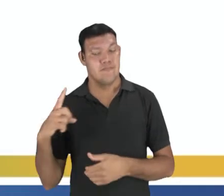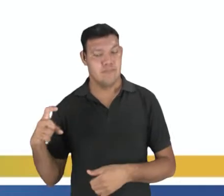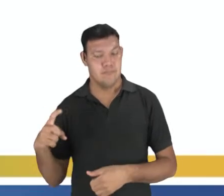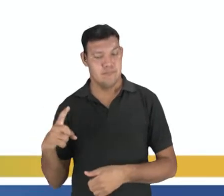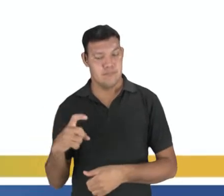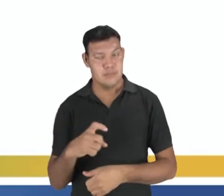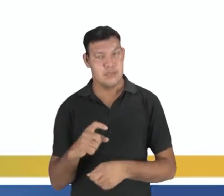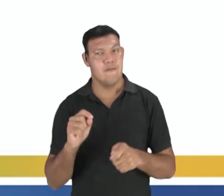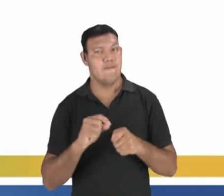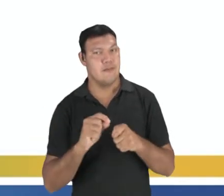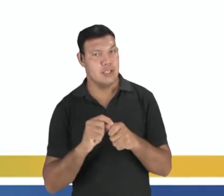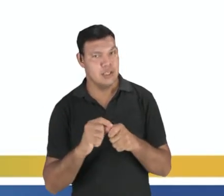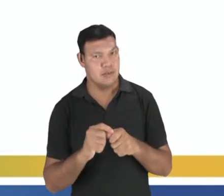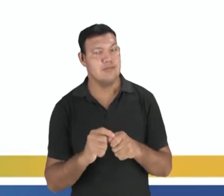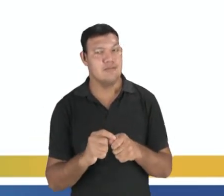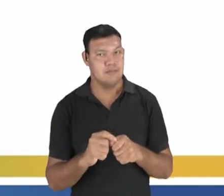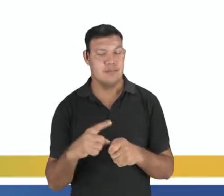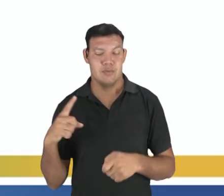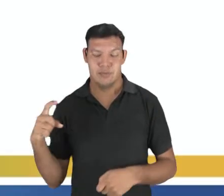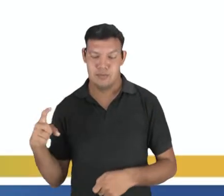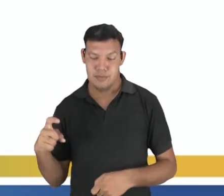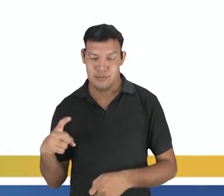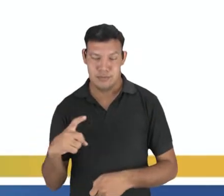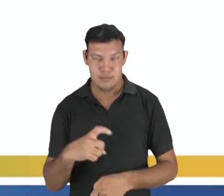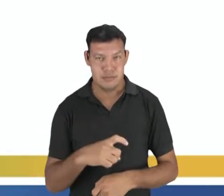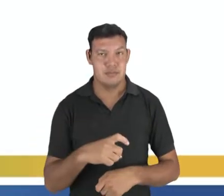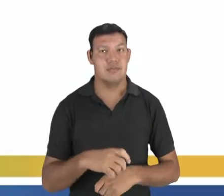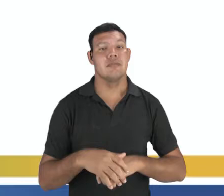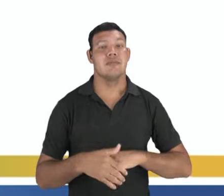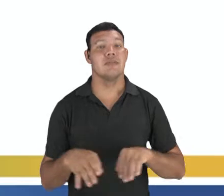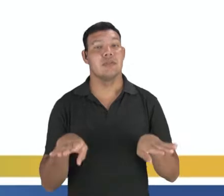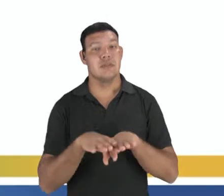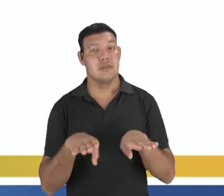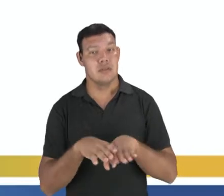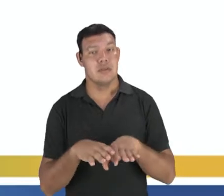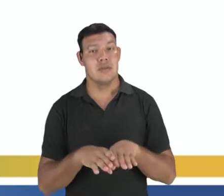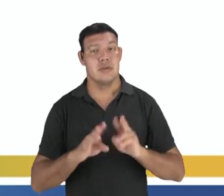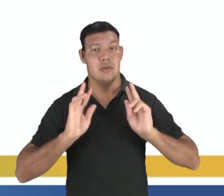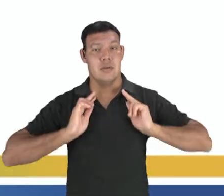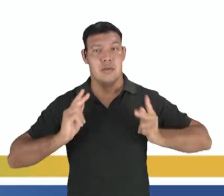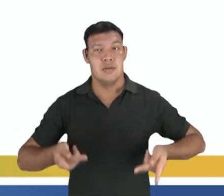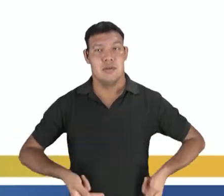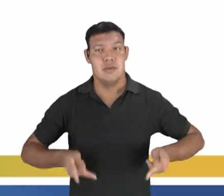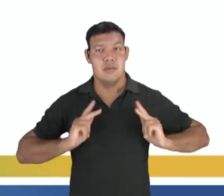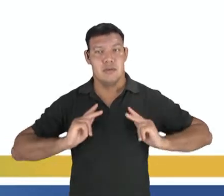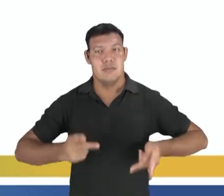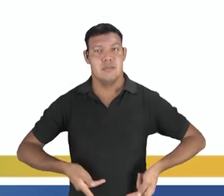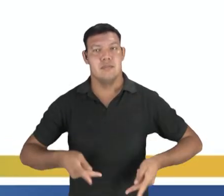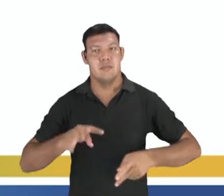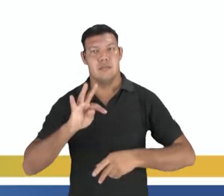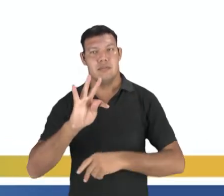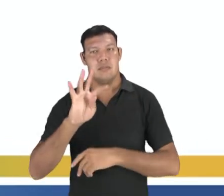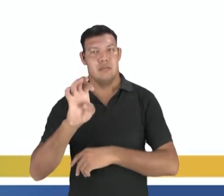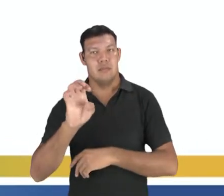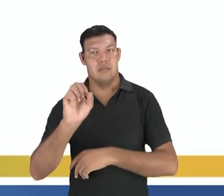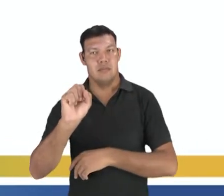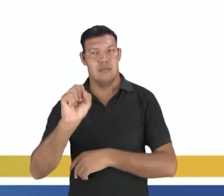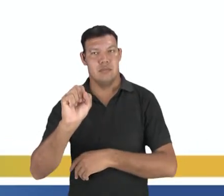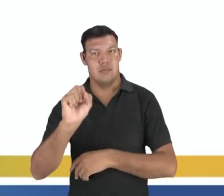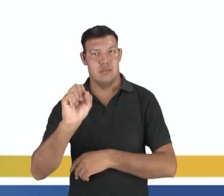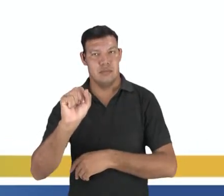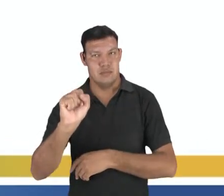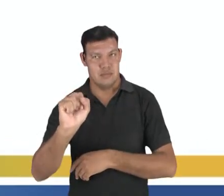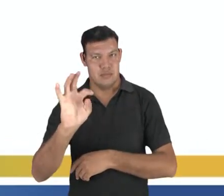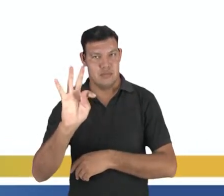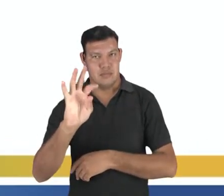gametas masculinos, que no caso são os espermatozoides, e também do hormônio testosterona. É importante a gente dar um